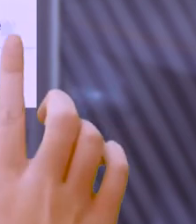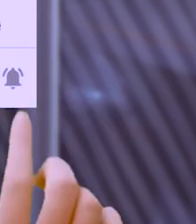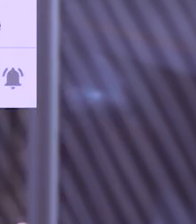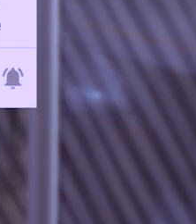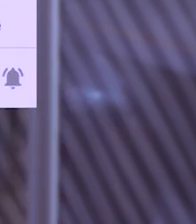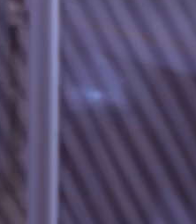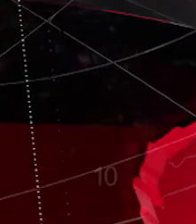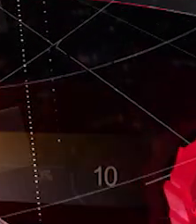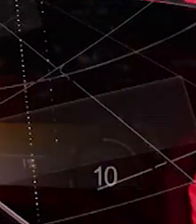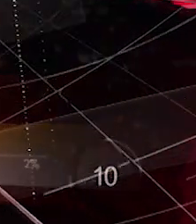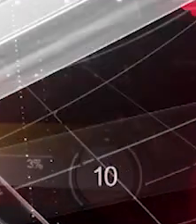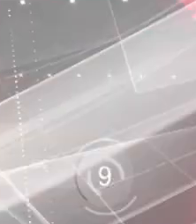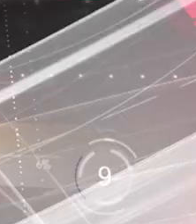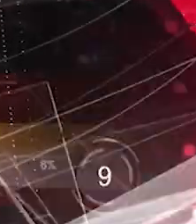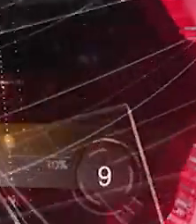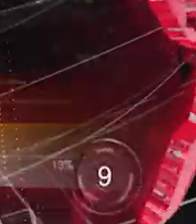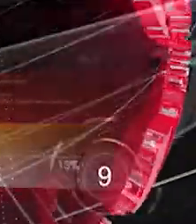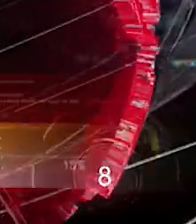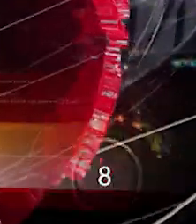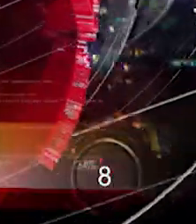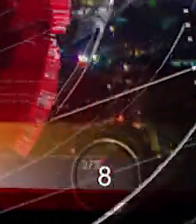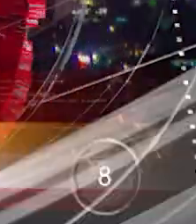de notificação.